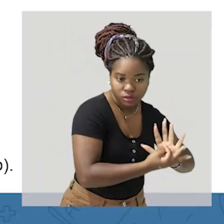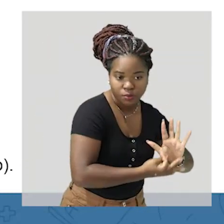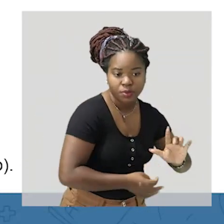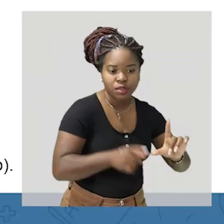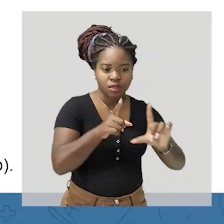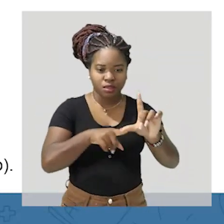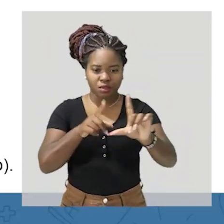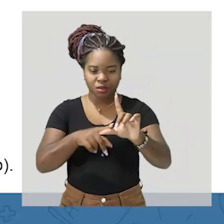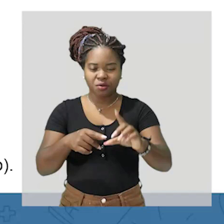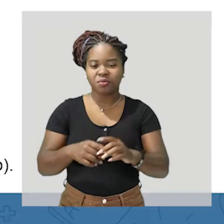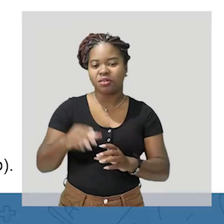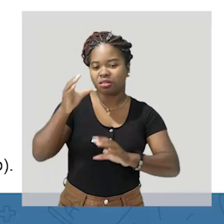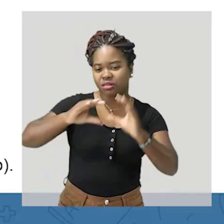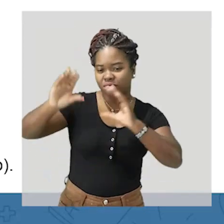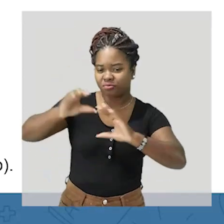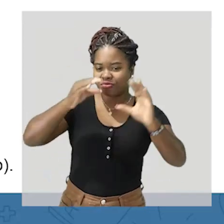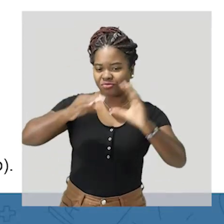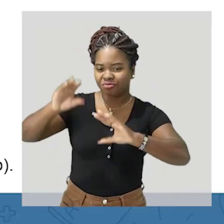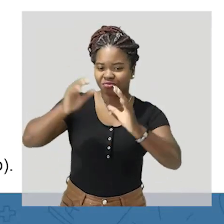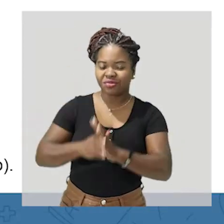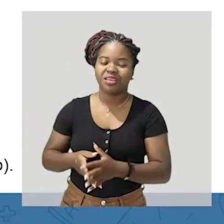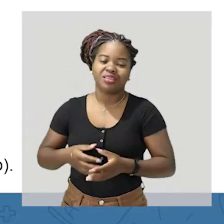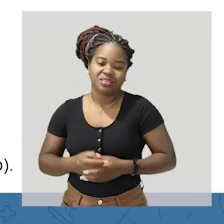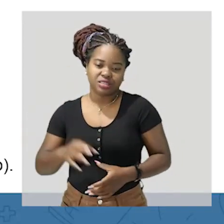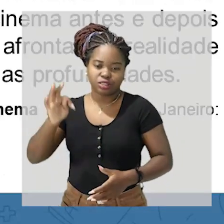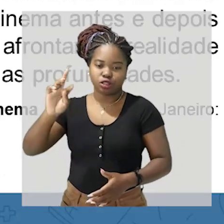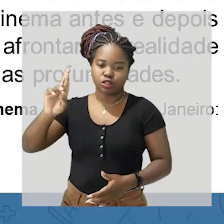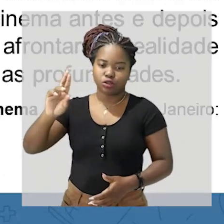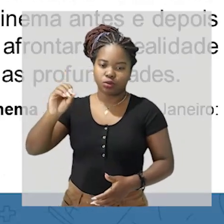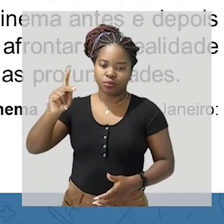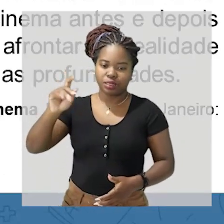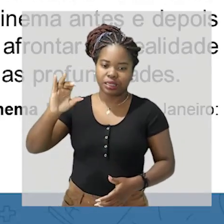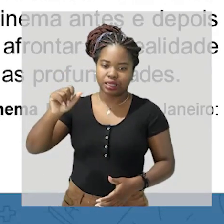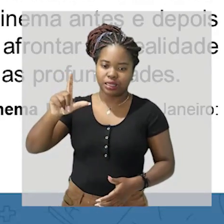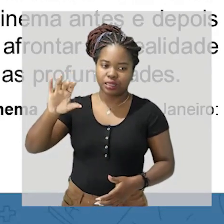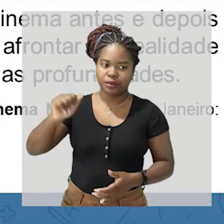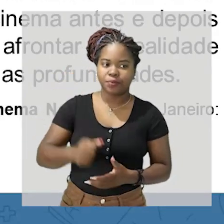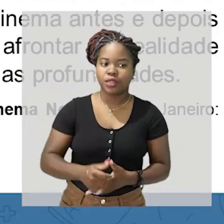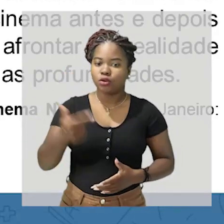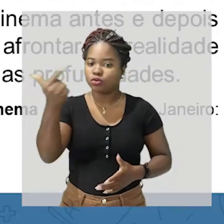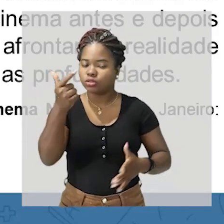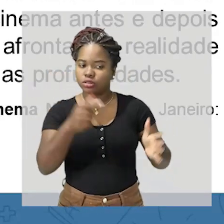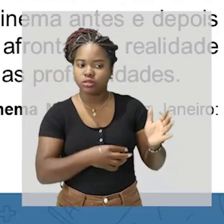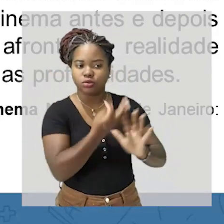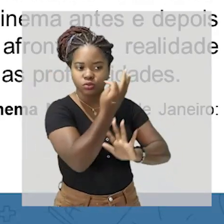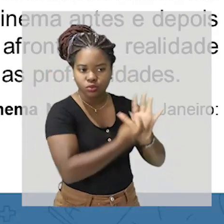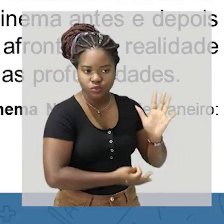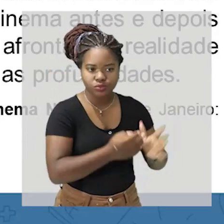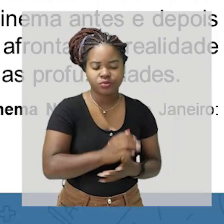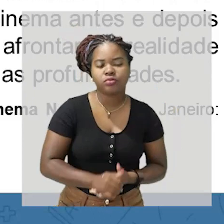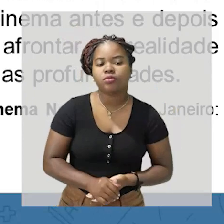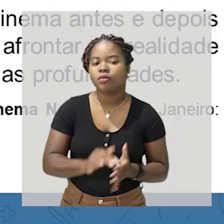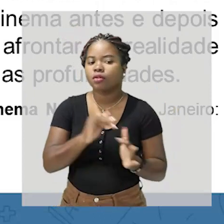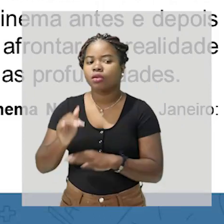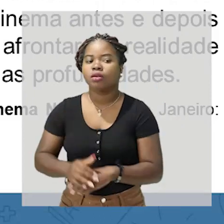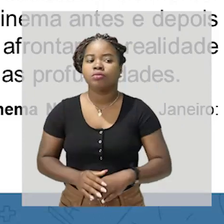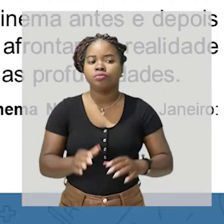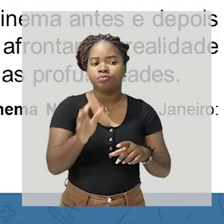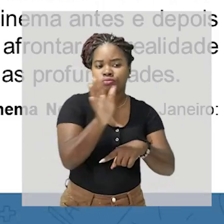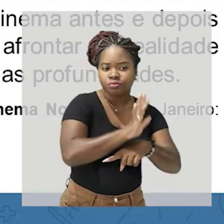música do Tropicália 2. Texto 2. Cinema brasileiro partiu da consciência